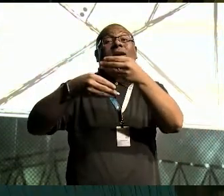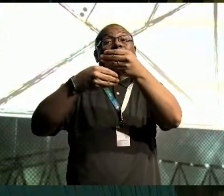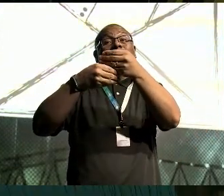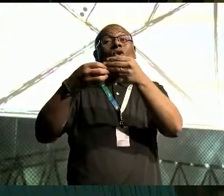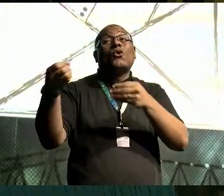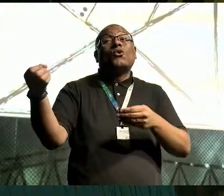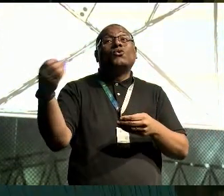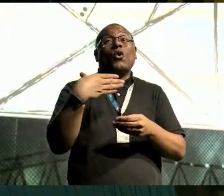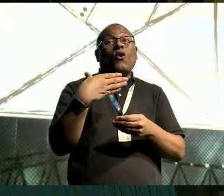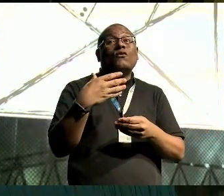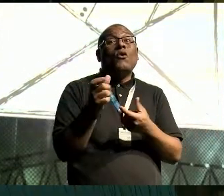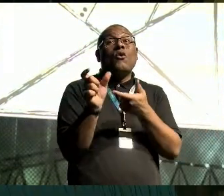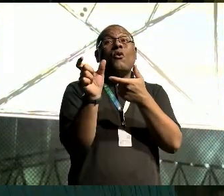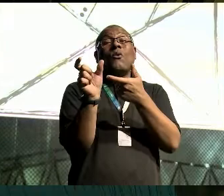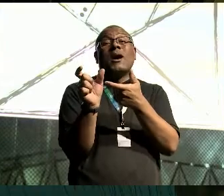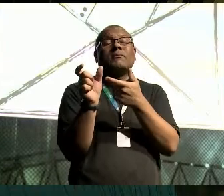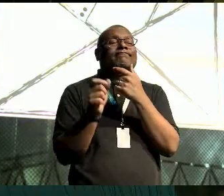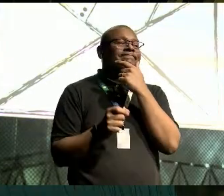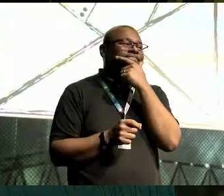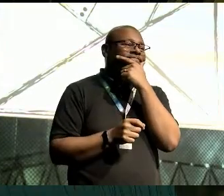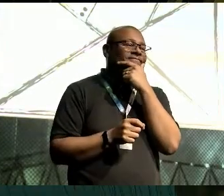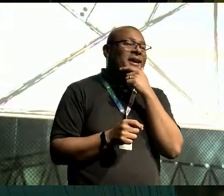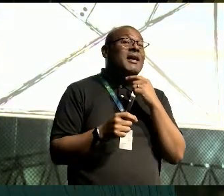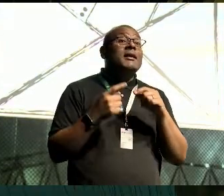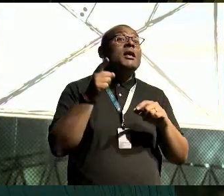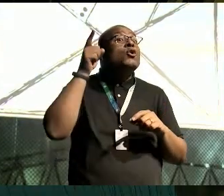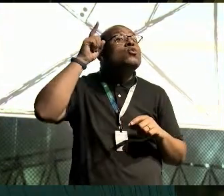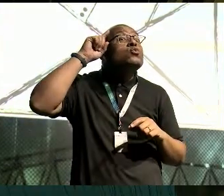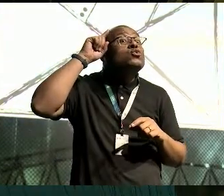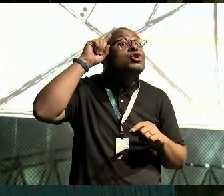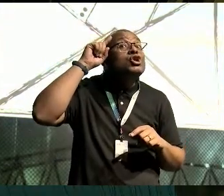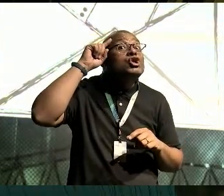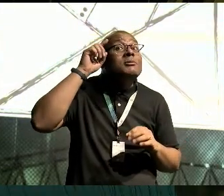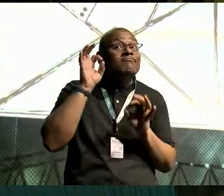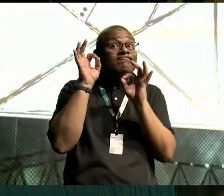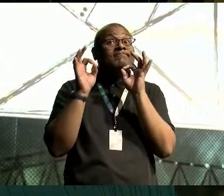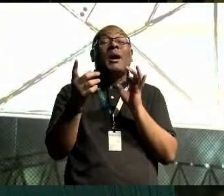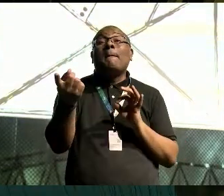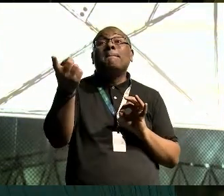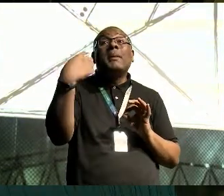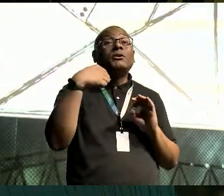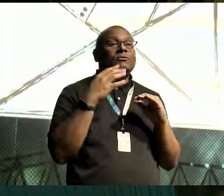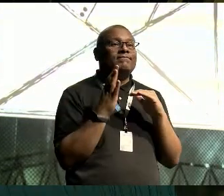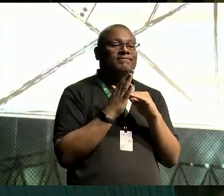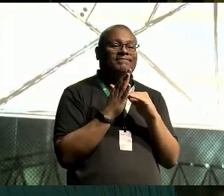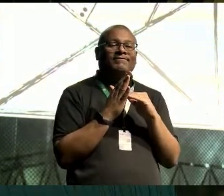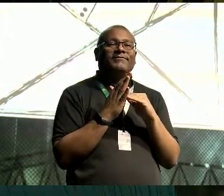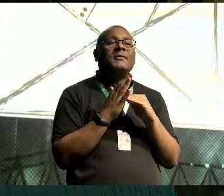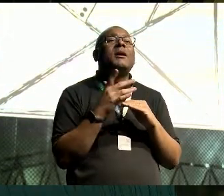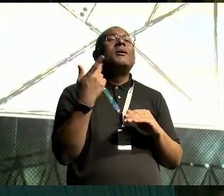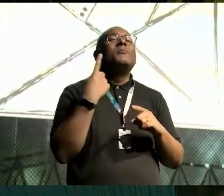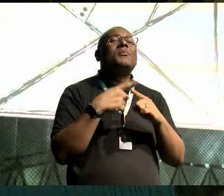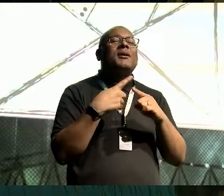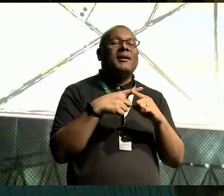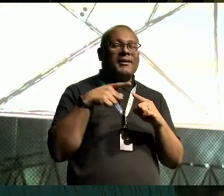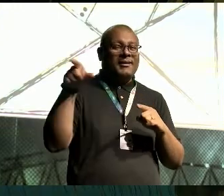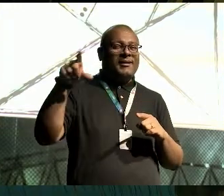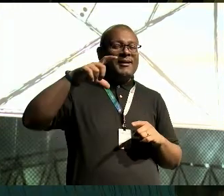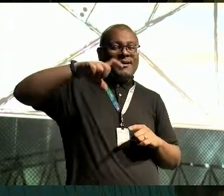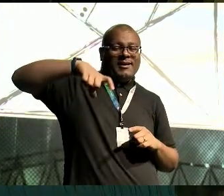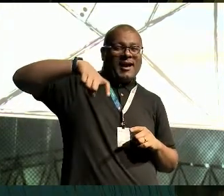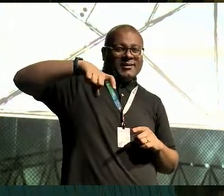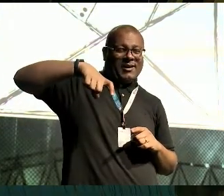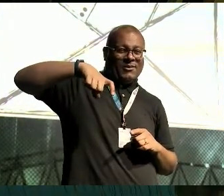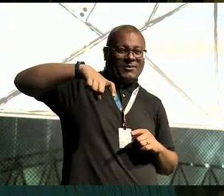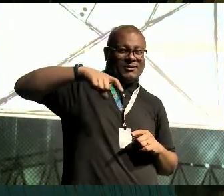campo já existente foi alterado, e a gente tem uma data específica para isso acontecer. Normalmente, as bandeiras têm releases com datas específicas,